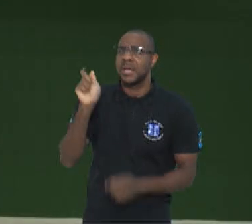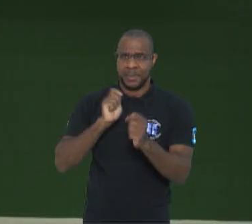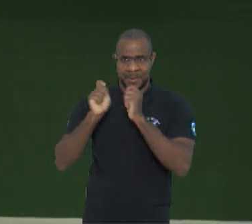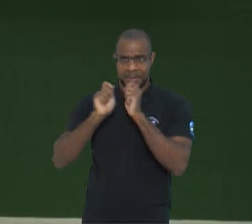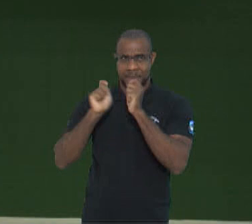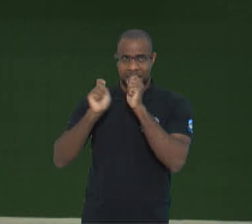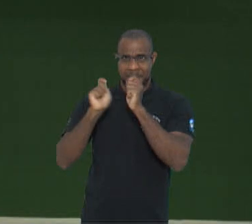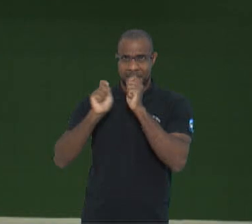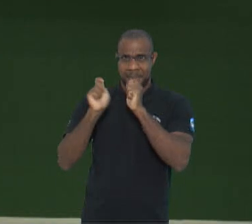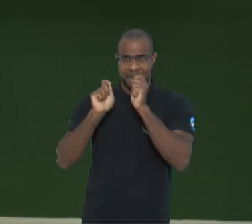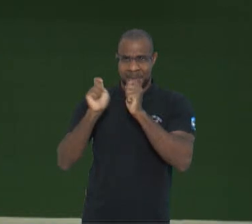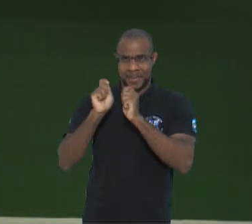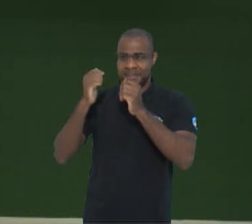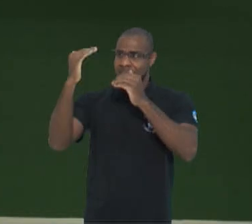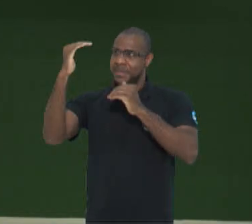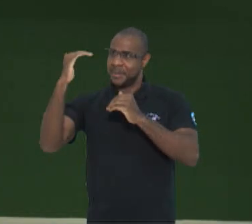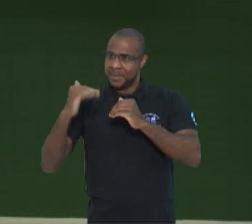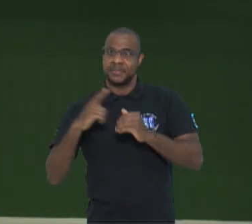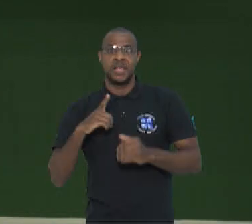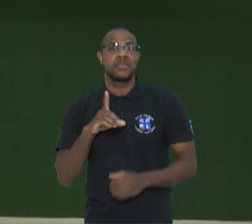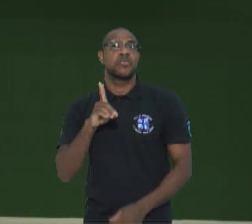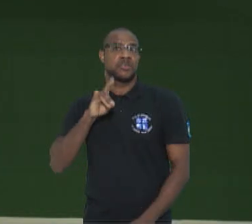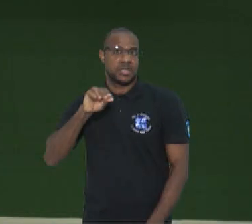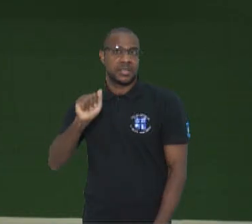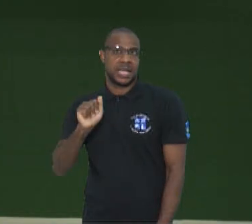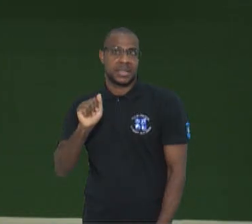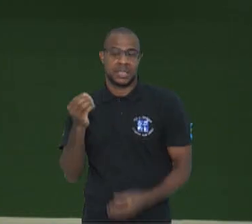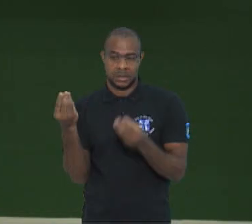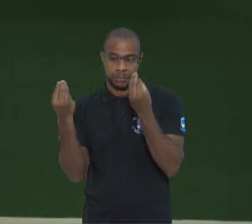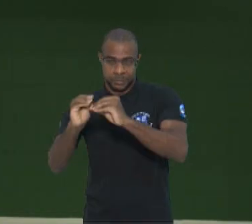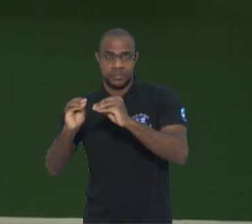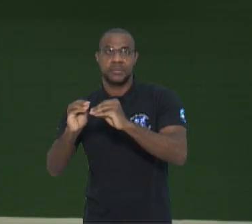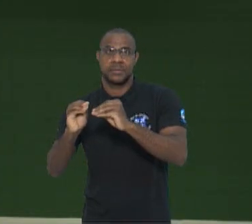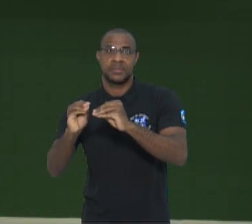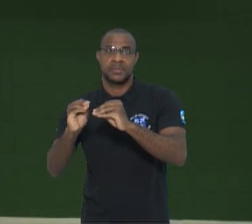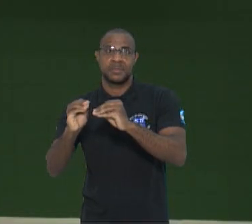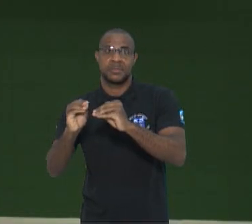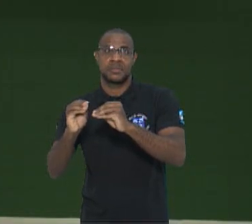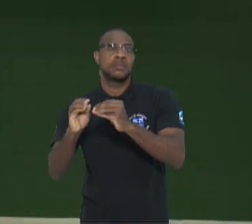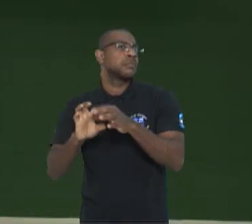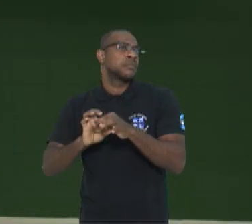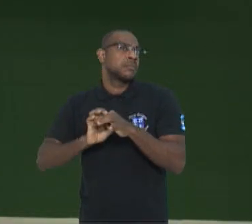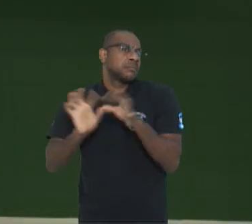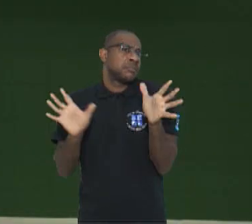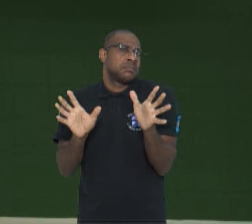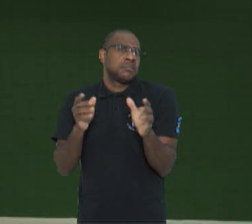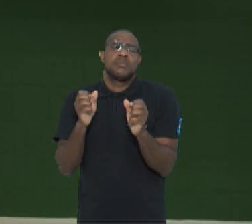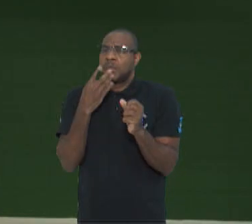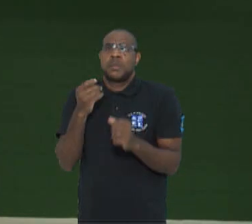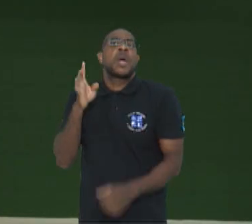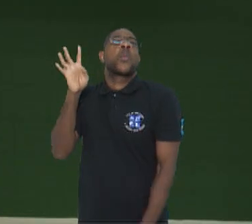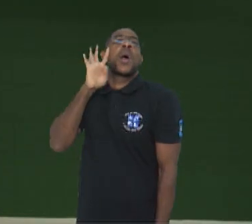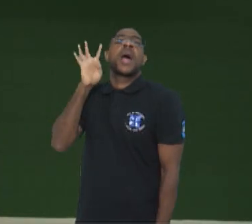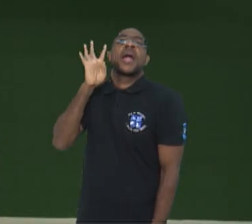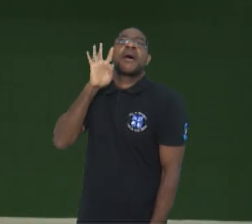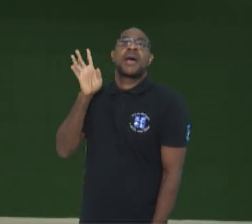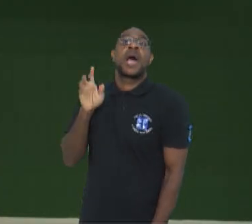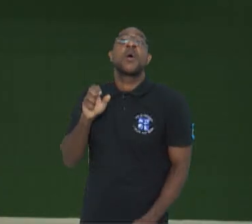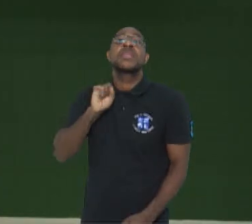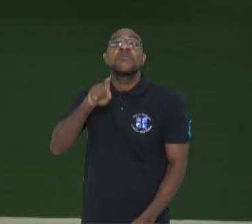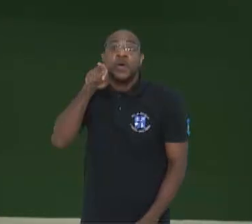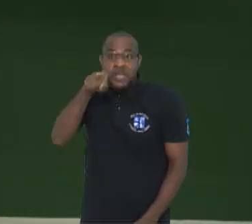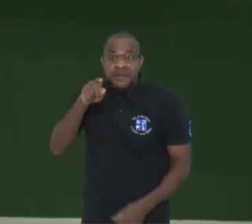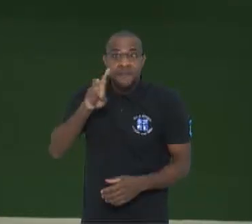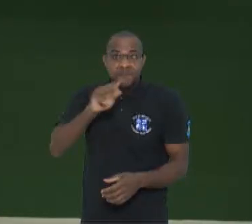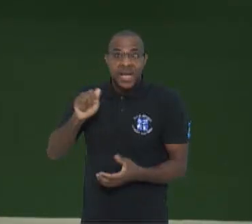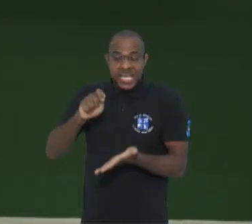manchete, lá atrás, já estava a data, né? Então, tudo bem deixar deste jeito. Agora, se você vai escrever,